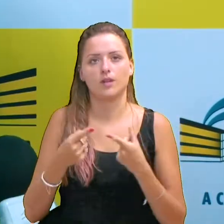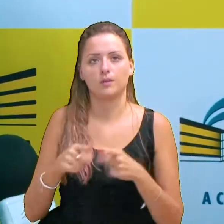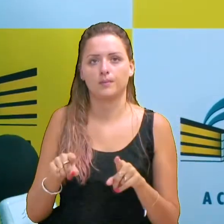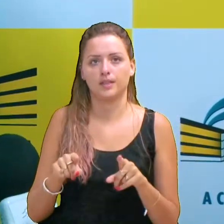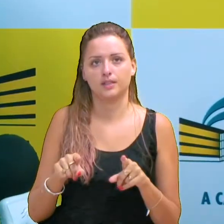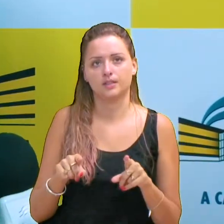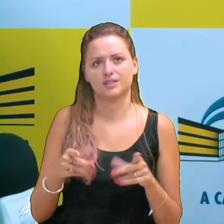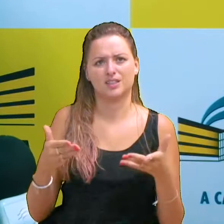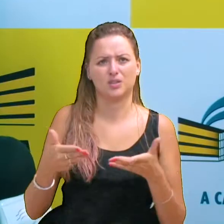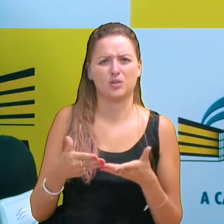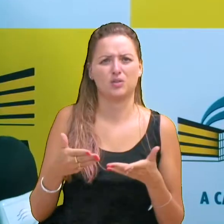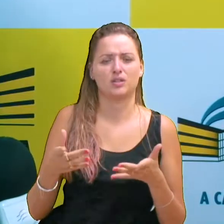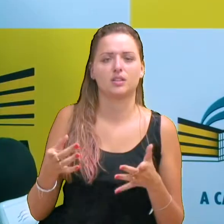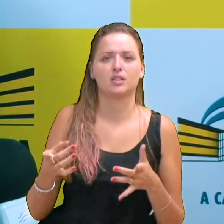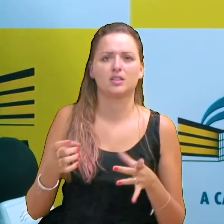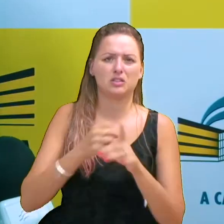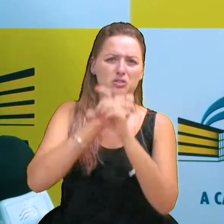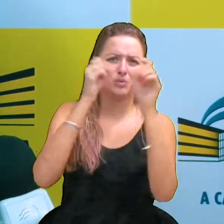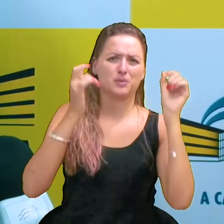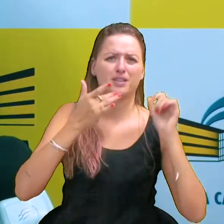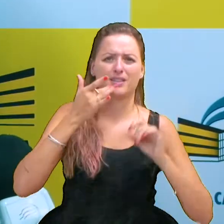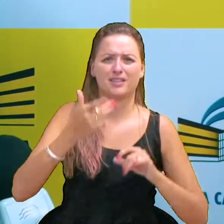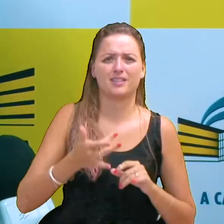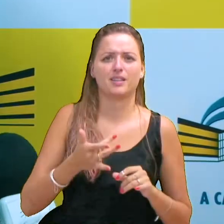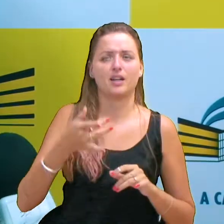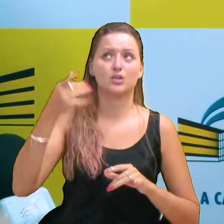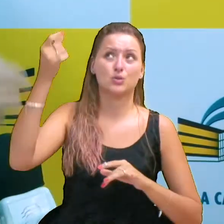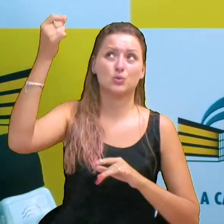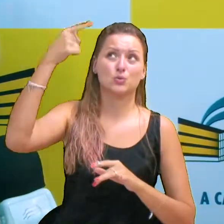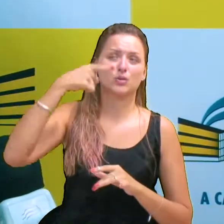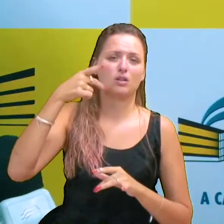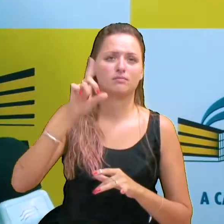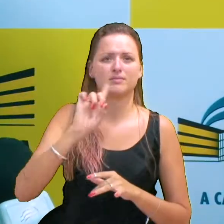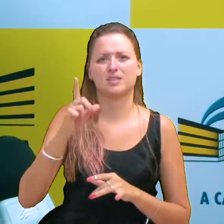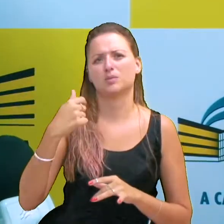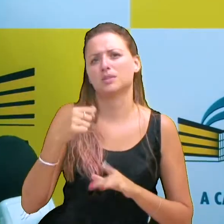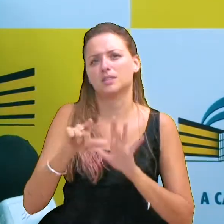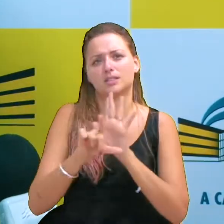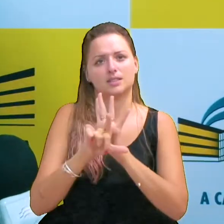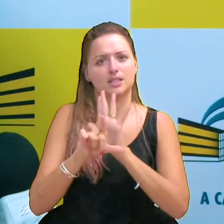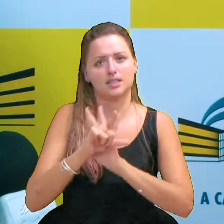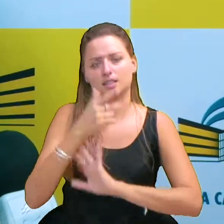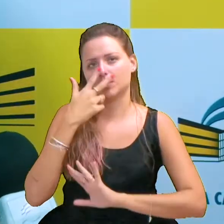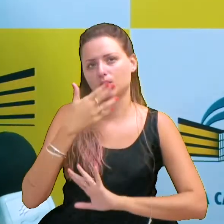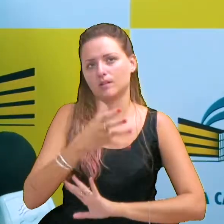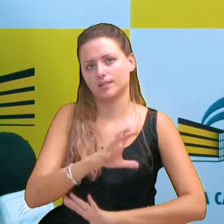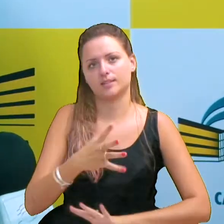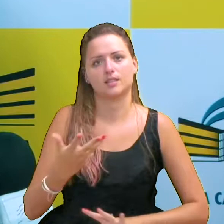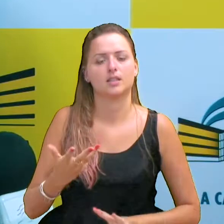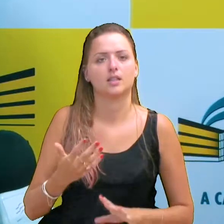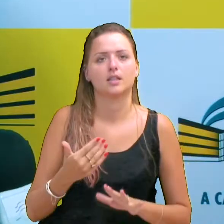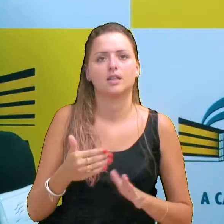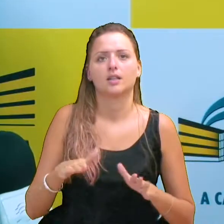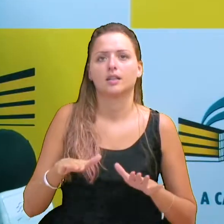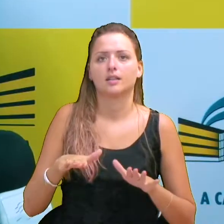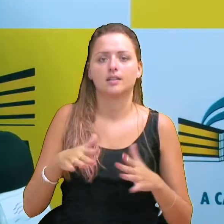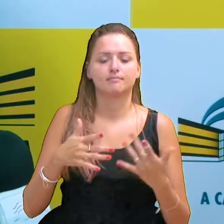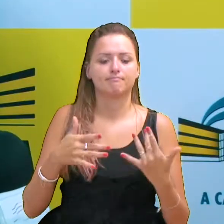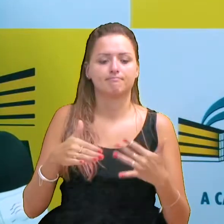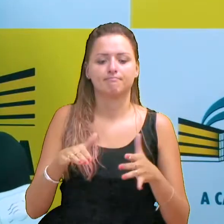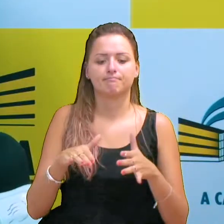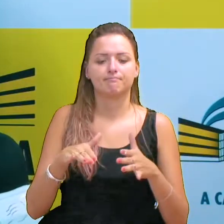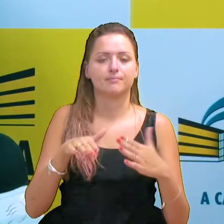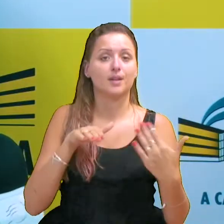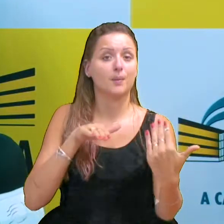sol escaldante, num país tropical que nem o nosso, adotar uma norma dessas em rodovias onde não existe